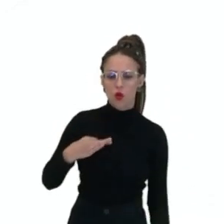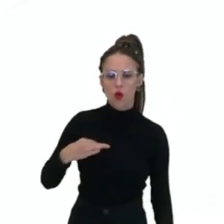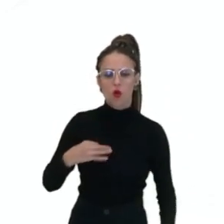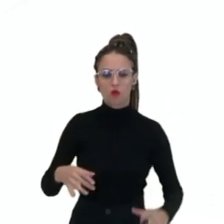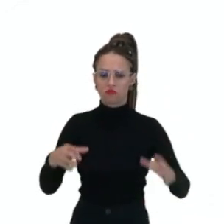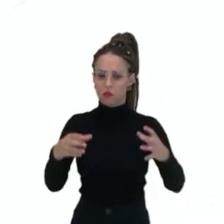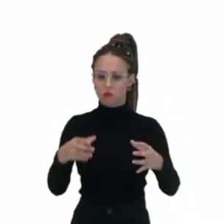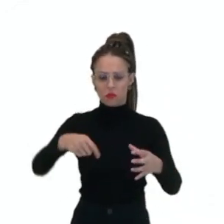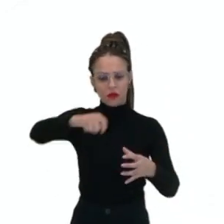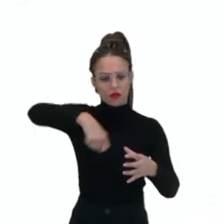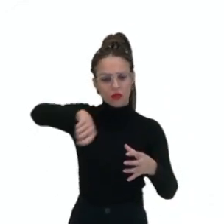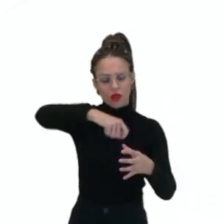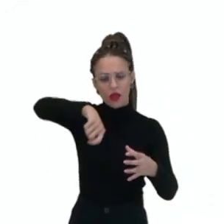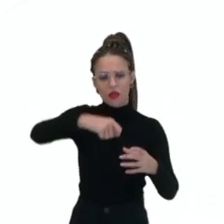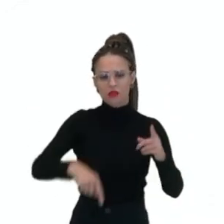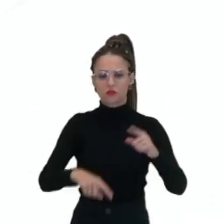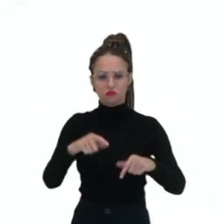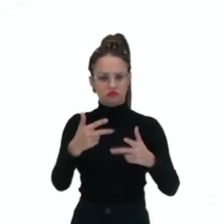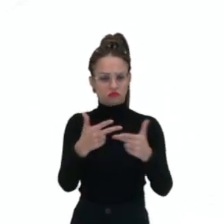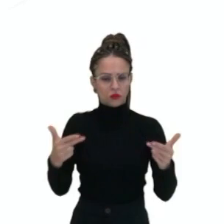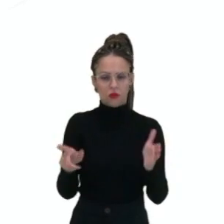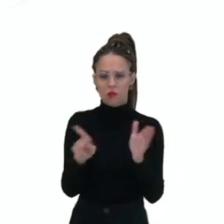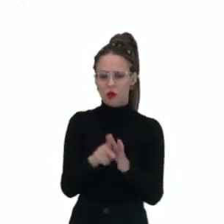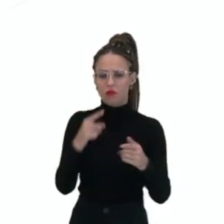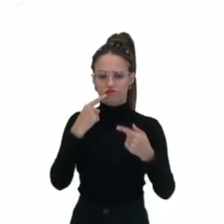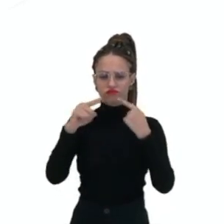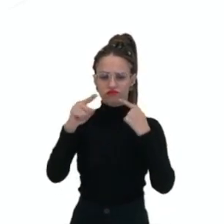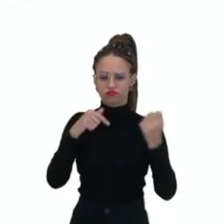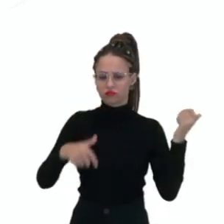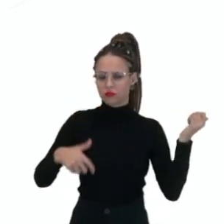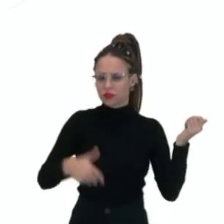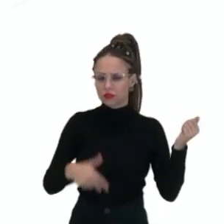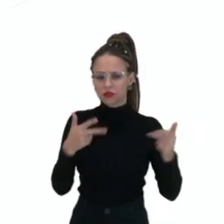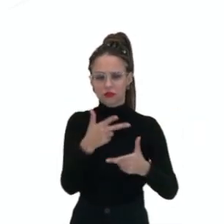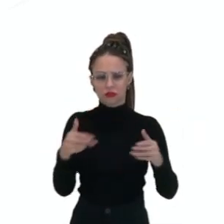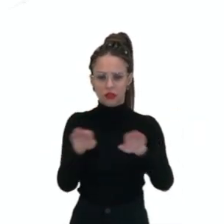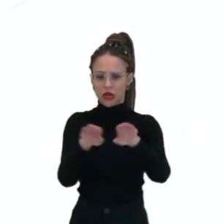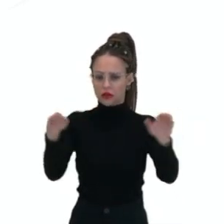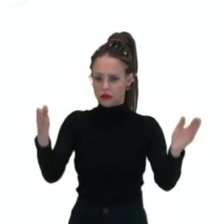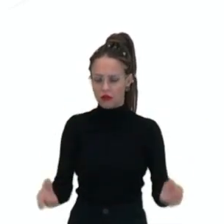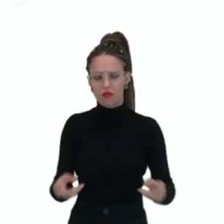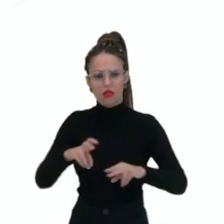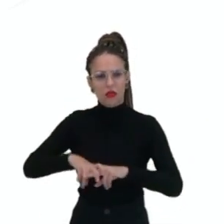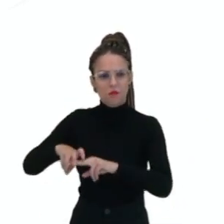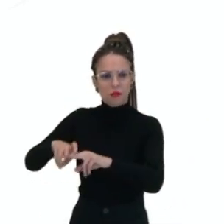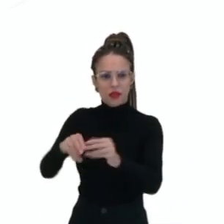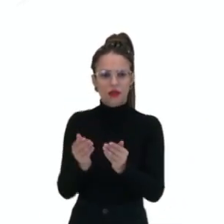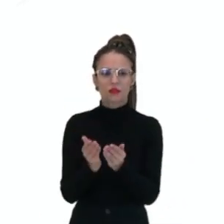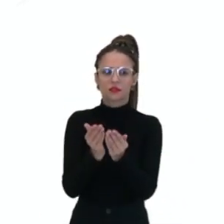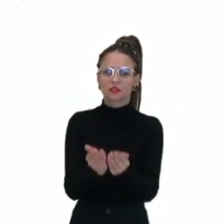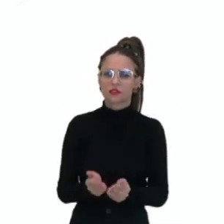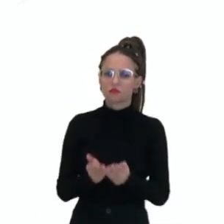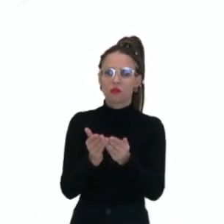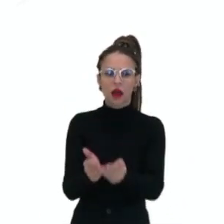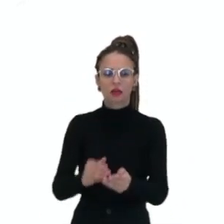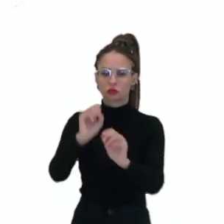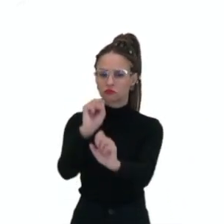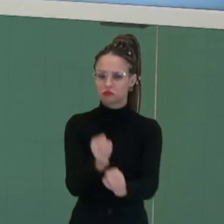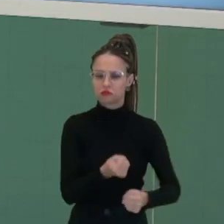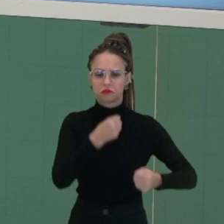panelas, instrumentos de trabalhos musicais, cadeiras, mesas, barcos, enfim, né, remos,